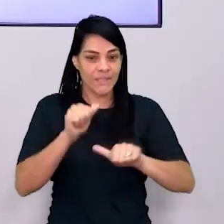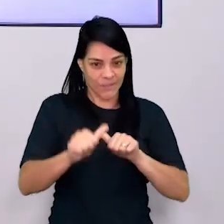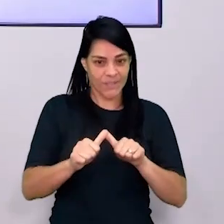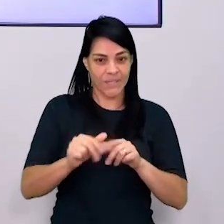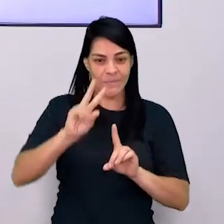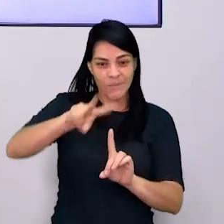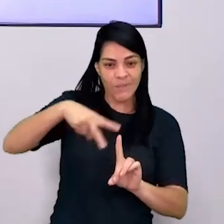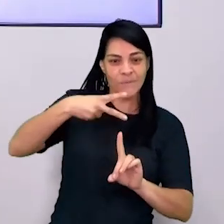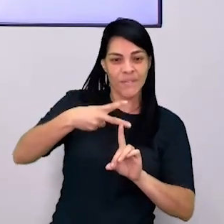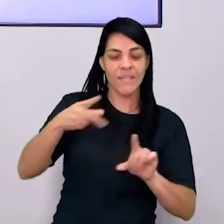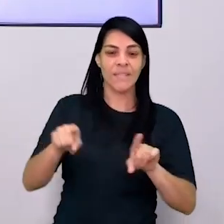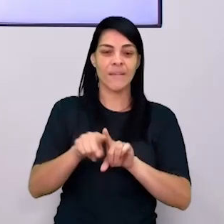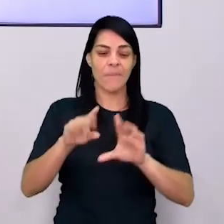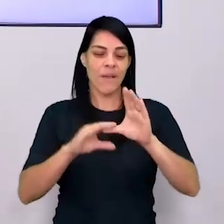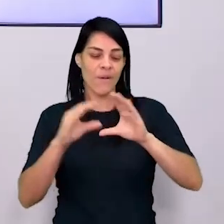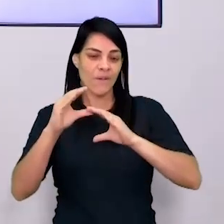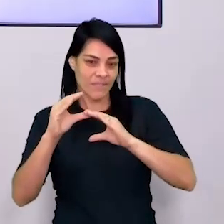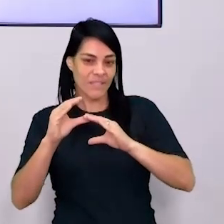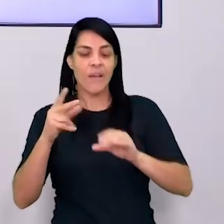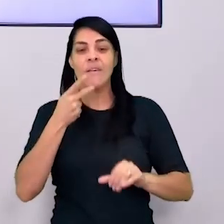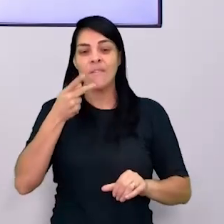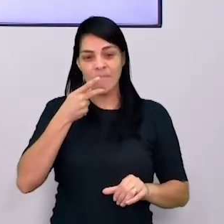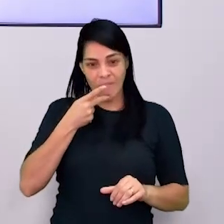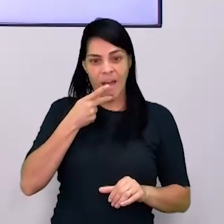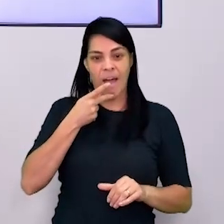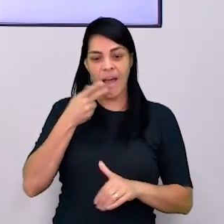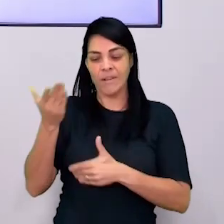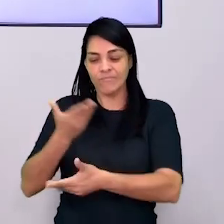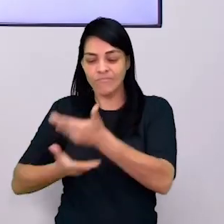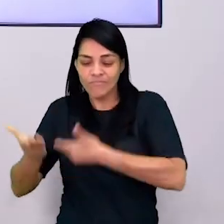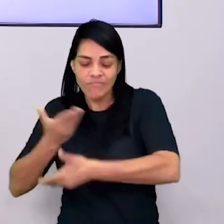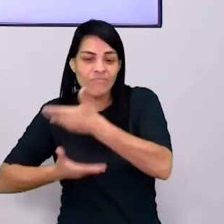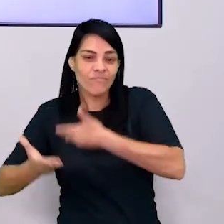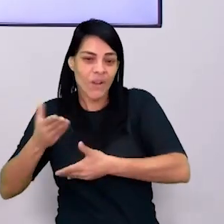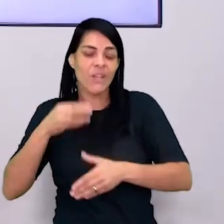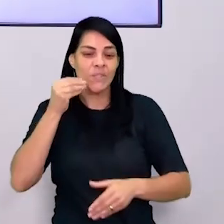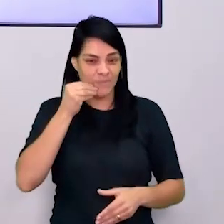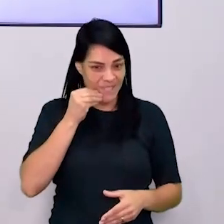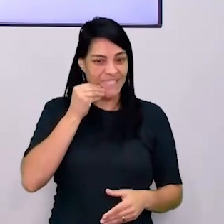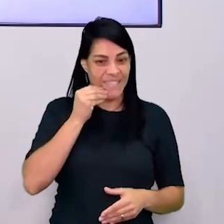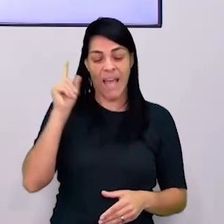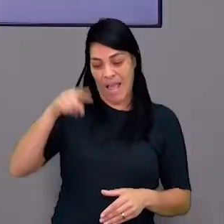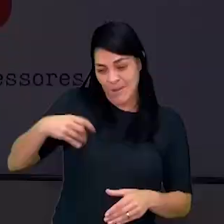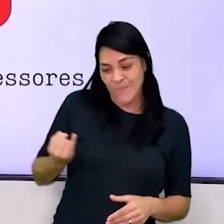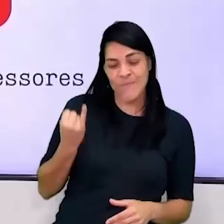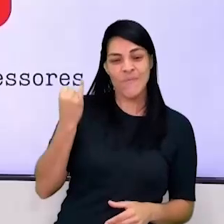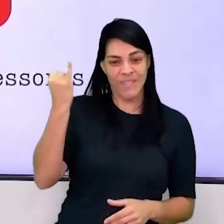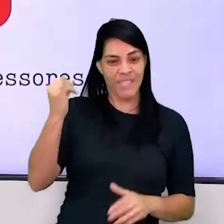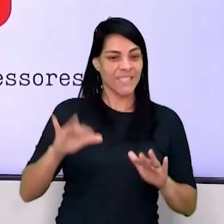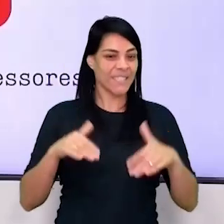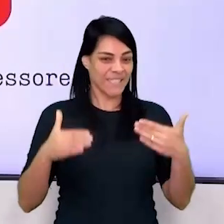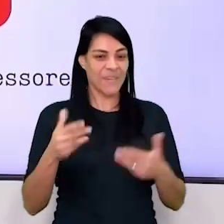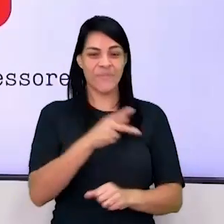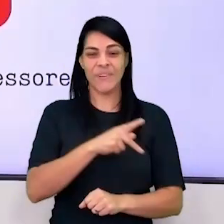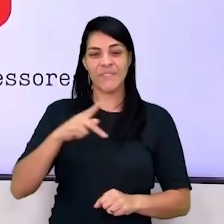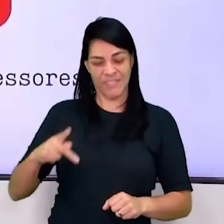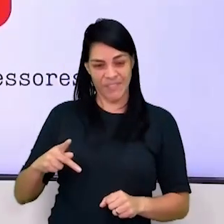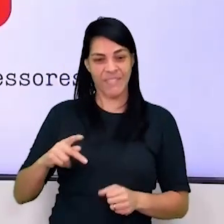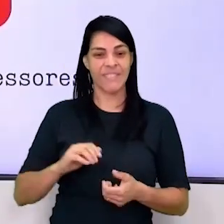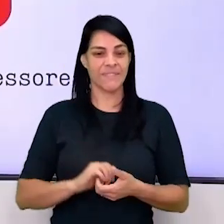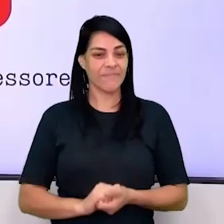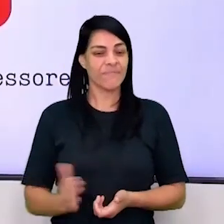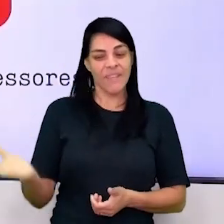multiplicadores quanto cursistas falam bastante trocam suas experiências bastante isso é muito importante então Professor então